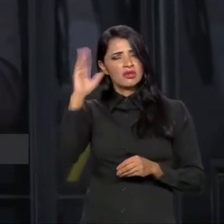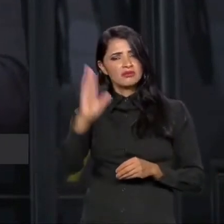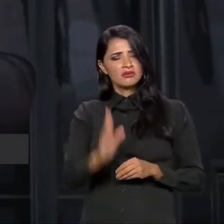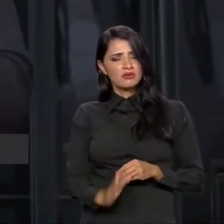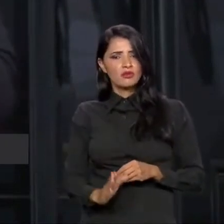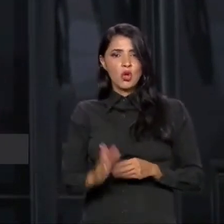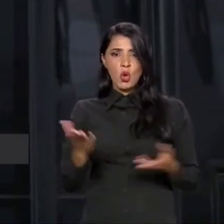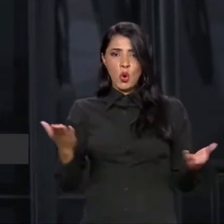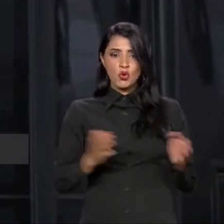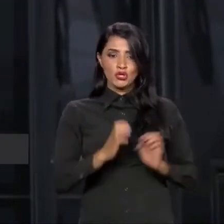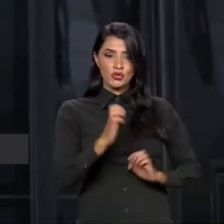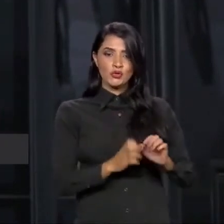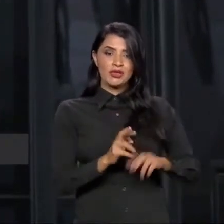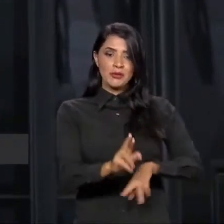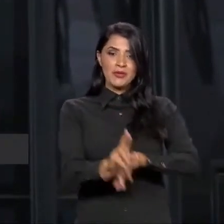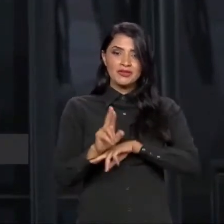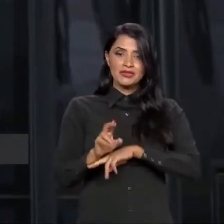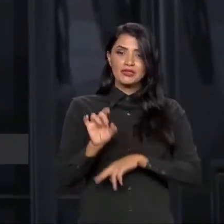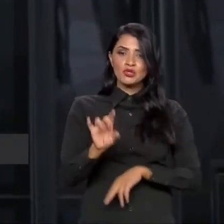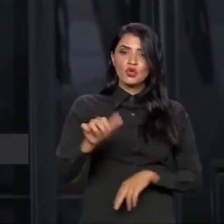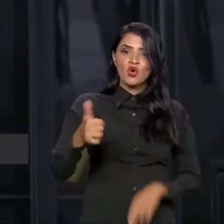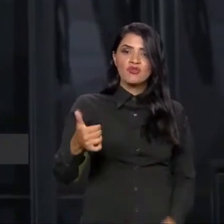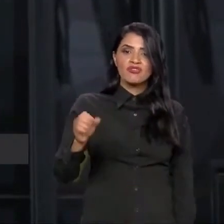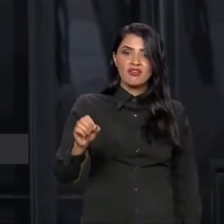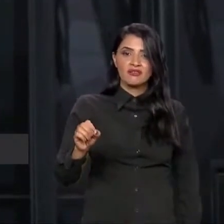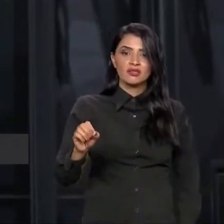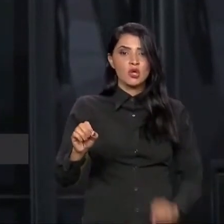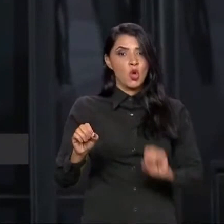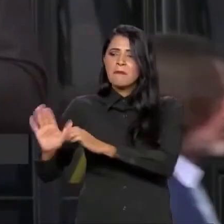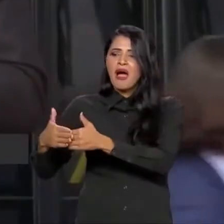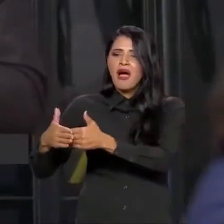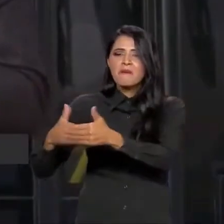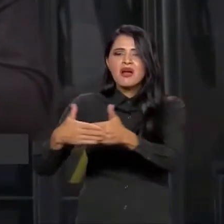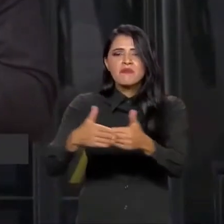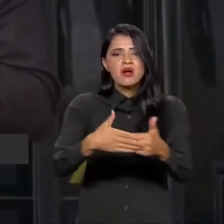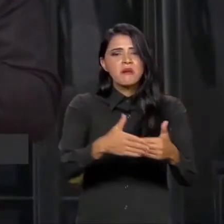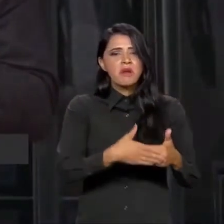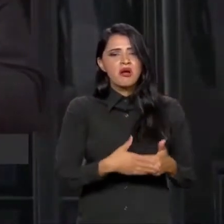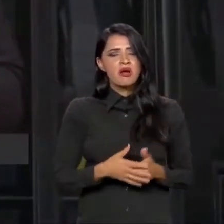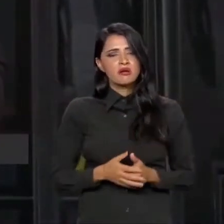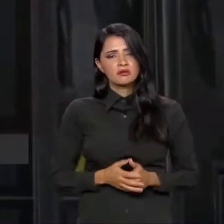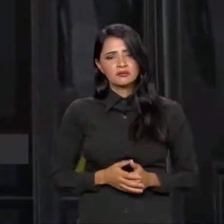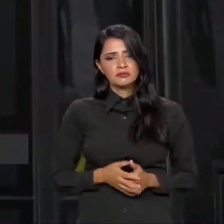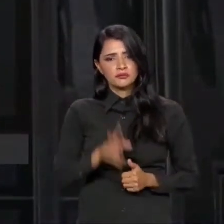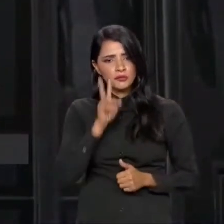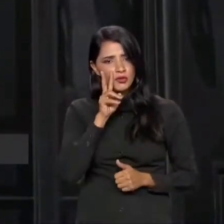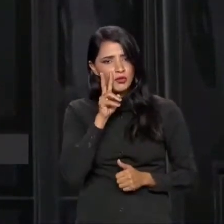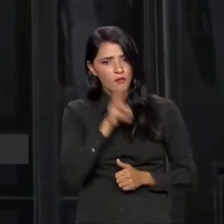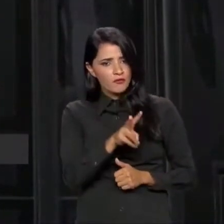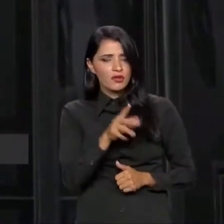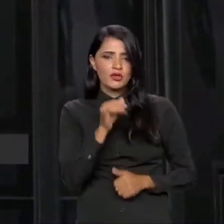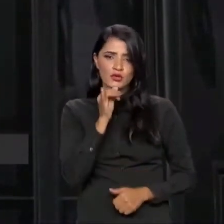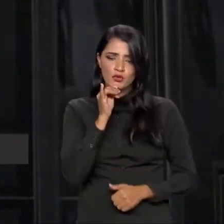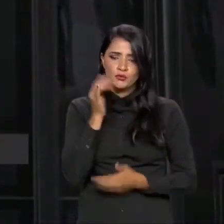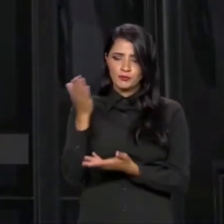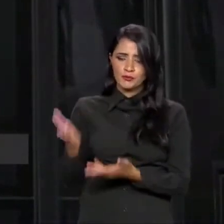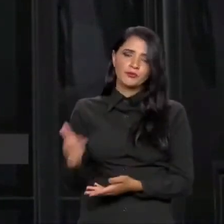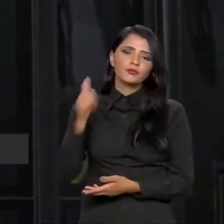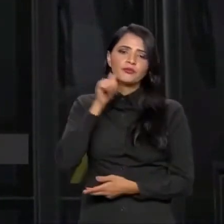apenas 10% ou 11% do PIB nacional. Quando eu vejo, minha